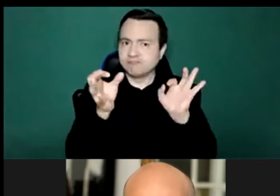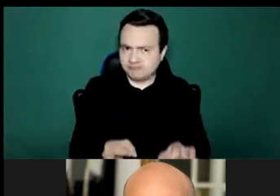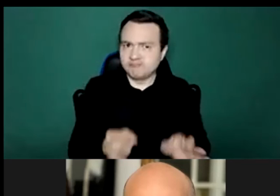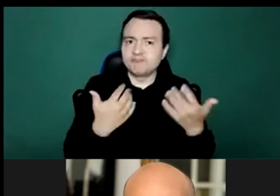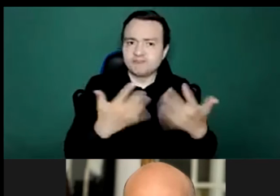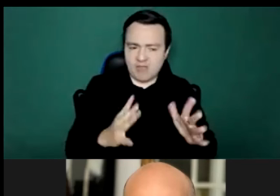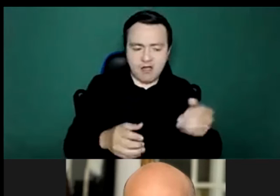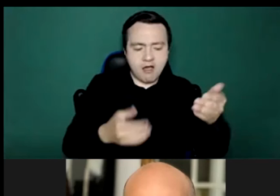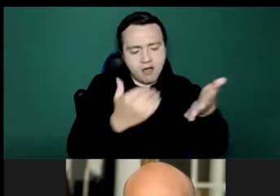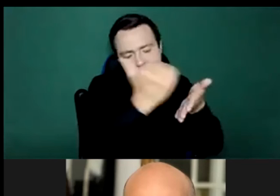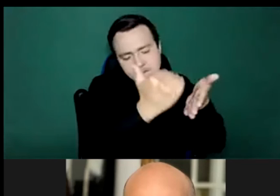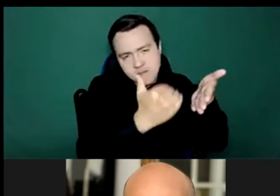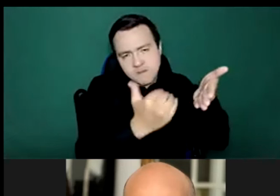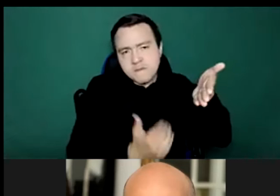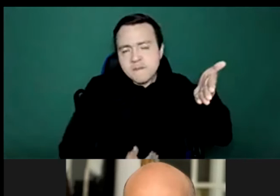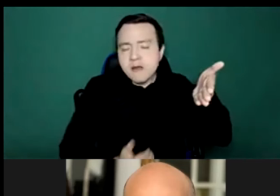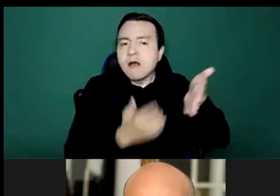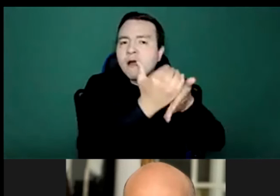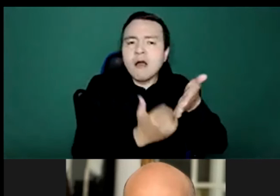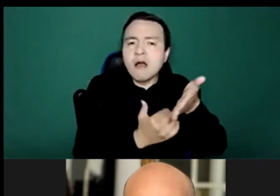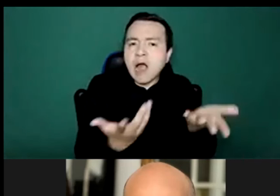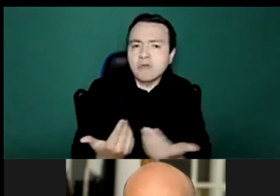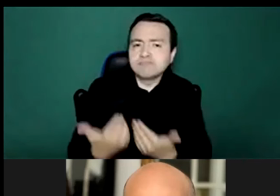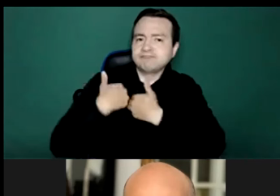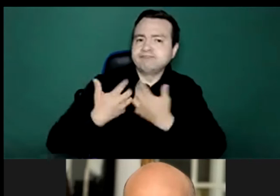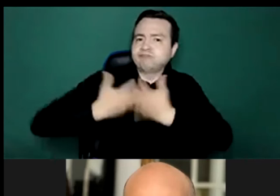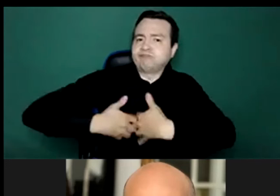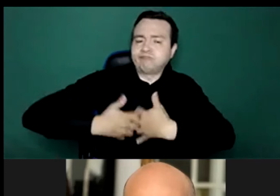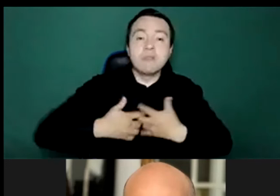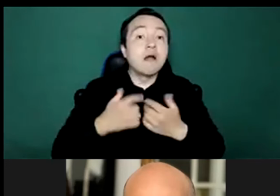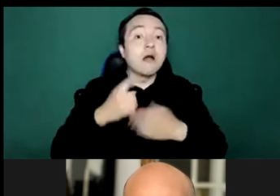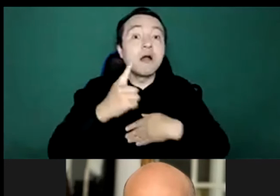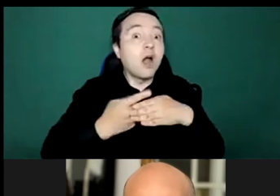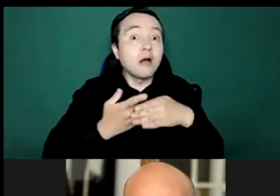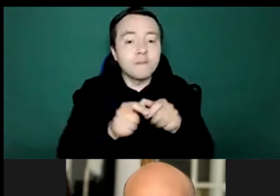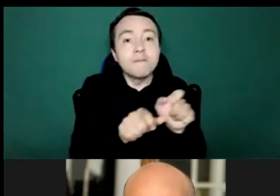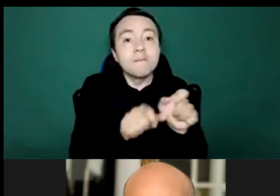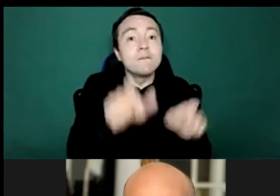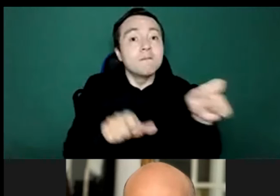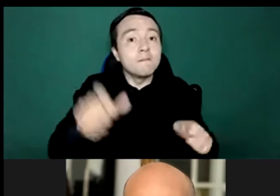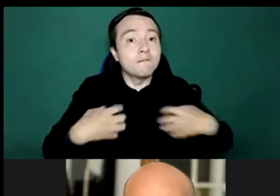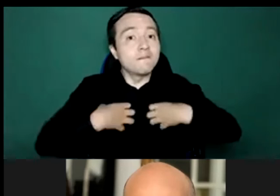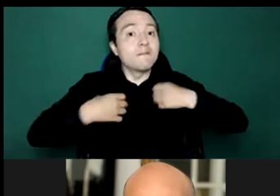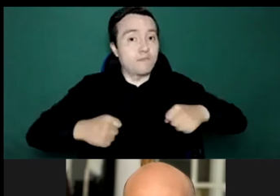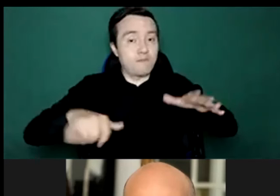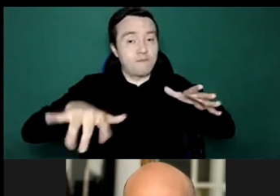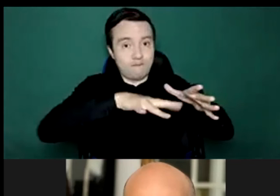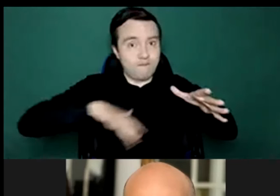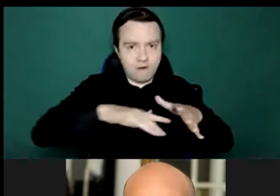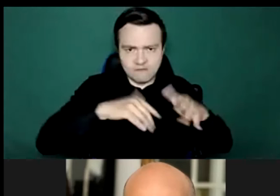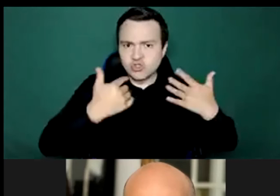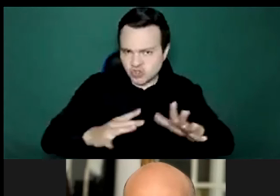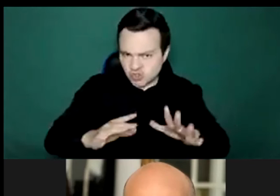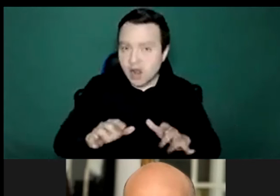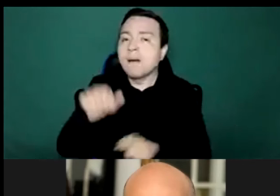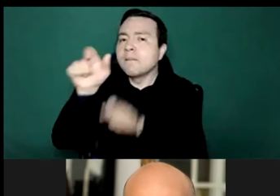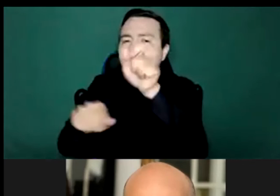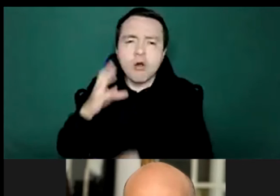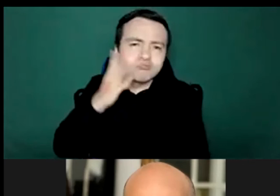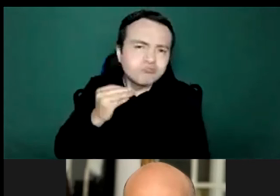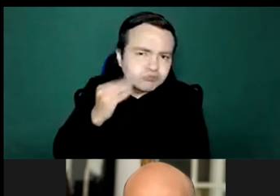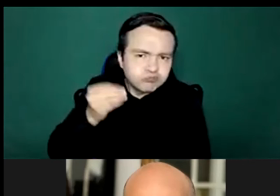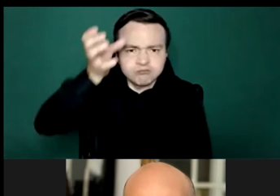essenciais de saúde pública que a OPS ha elaborado junto com expertos e escolas de saúde pública da região e